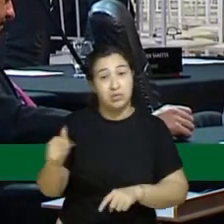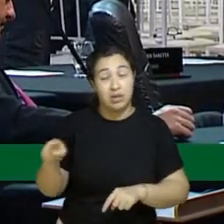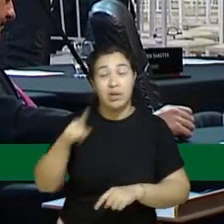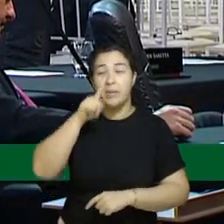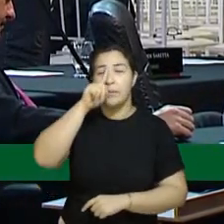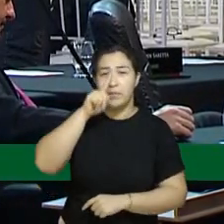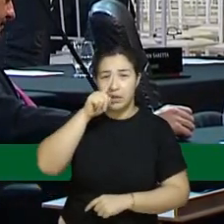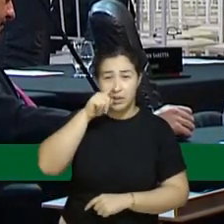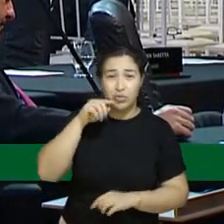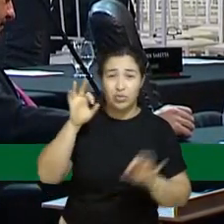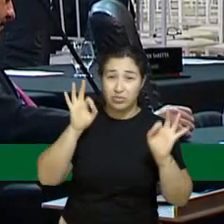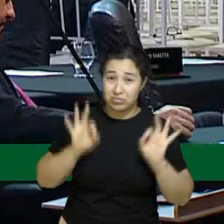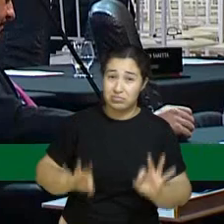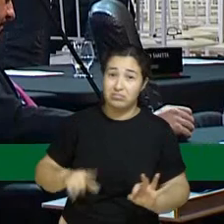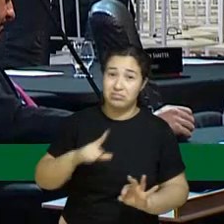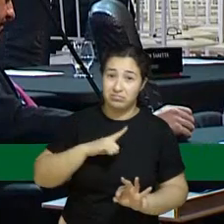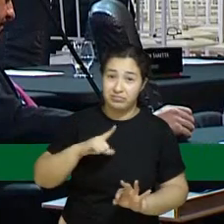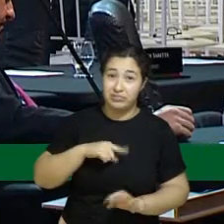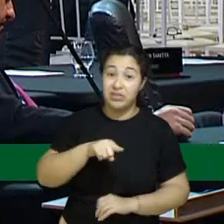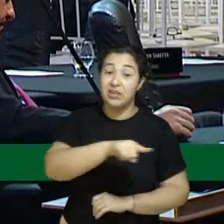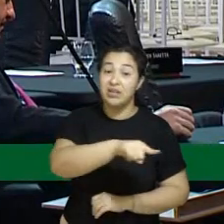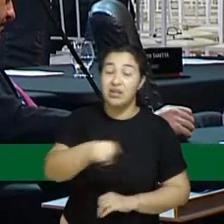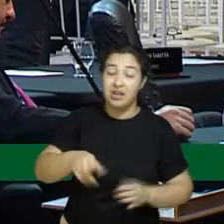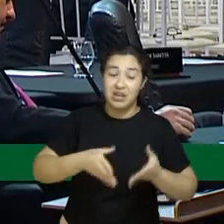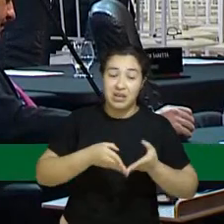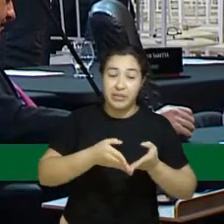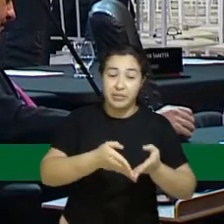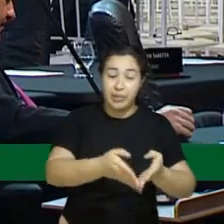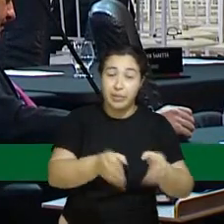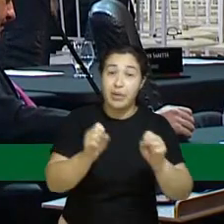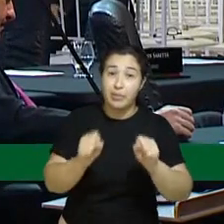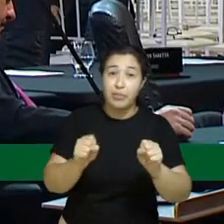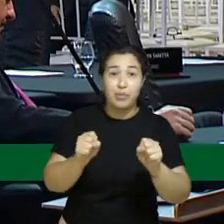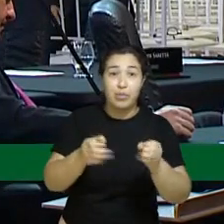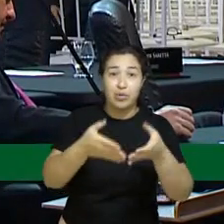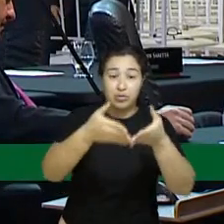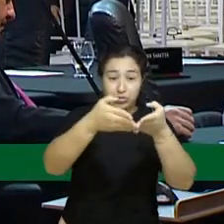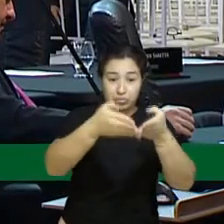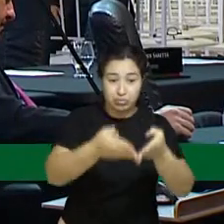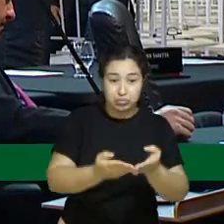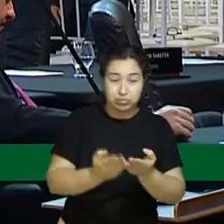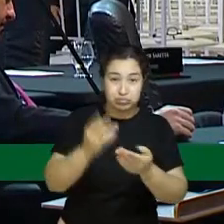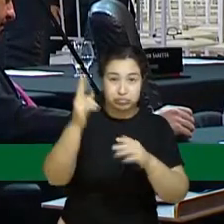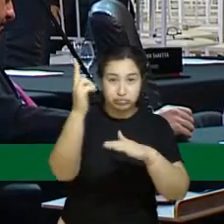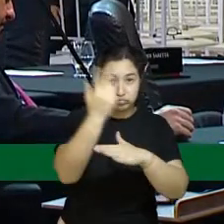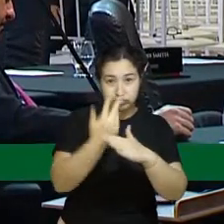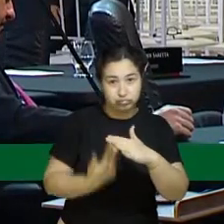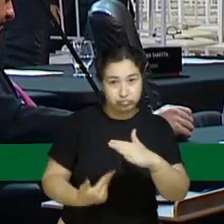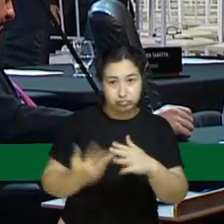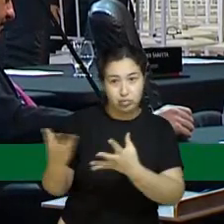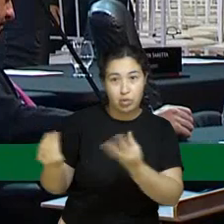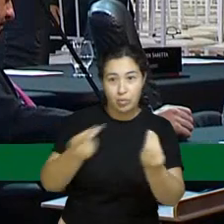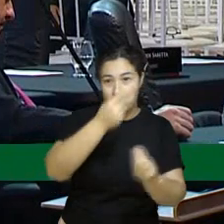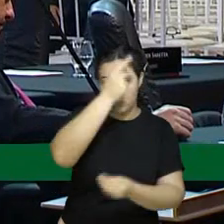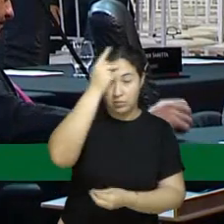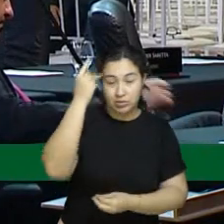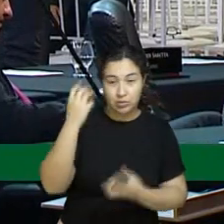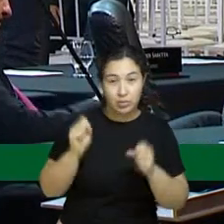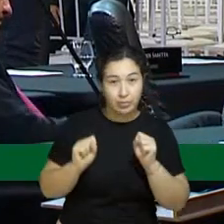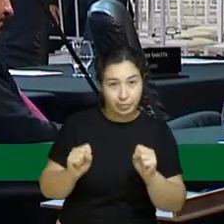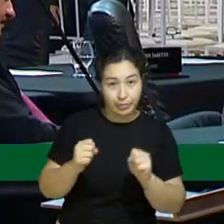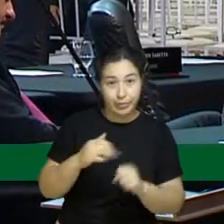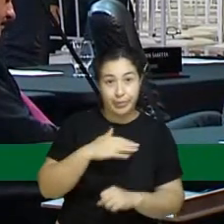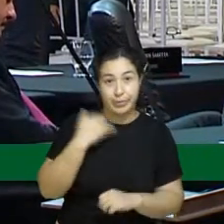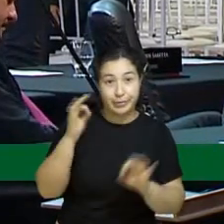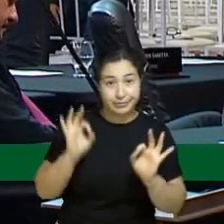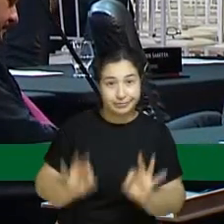que era extremamente perigoso, aquilo ali ficar à deriva, ter um naufrágio e matar muita gente mesmo. Então, é um assunto que é pertinente, e como o senhor